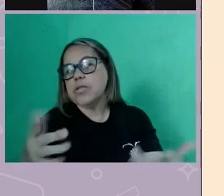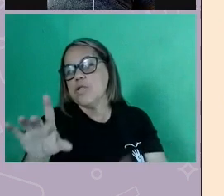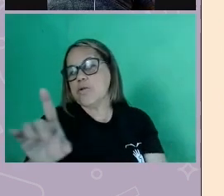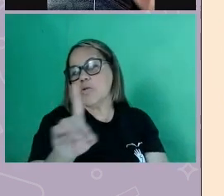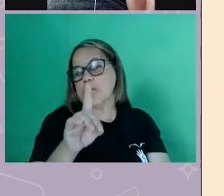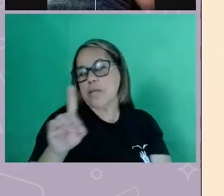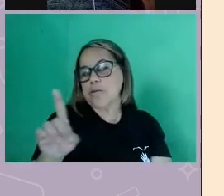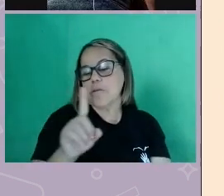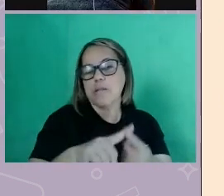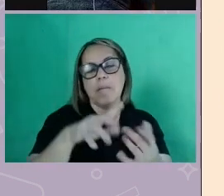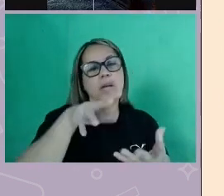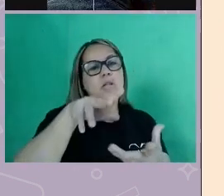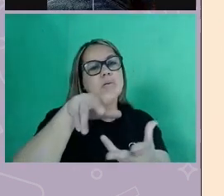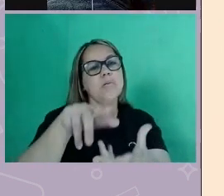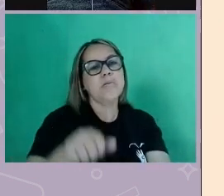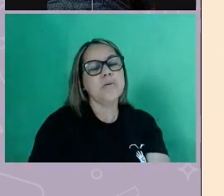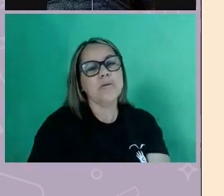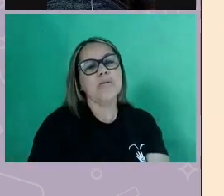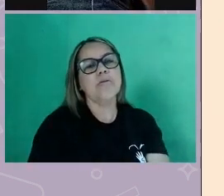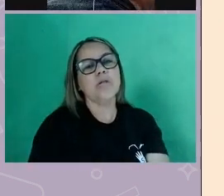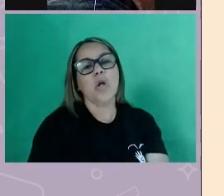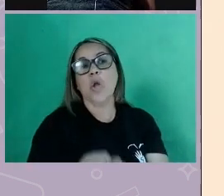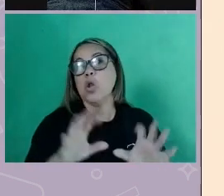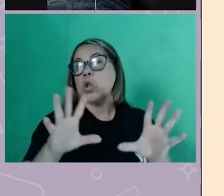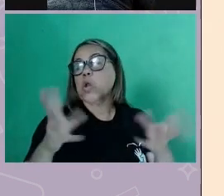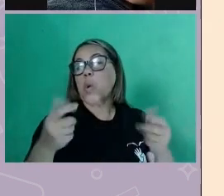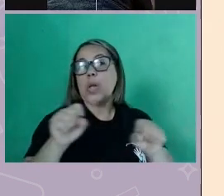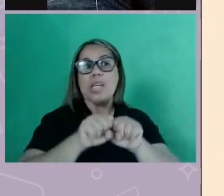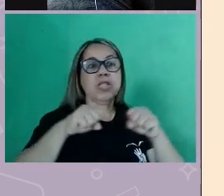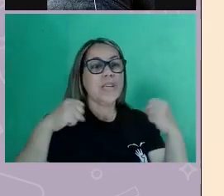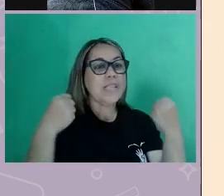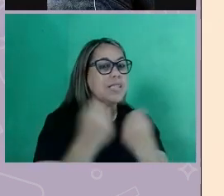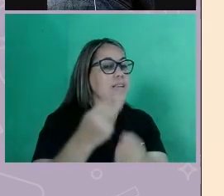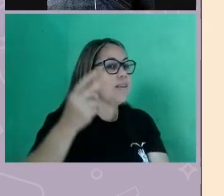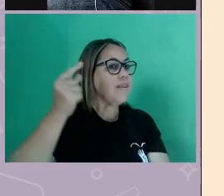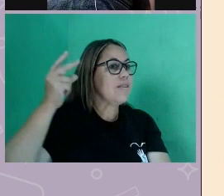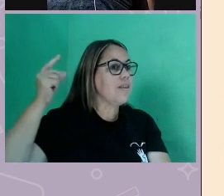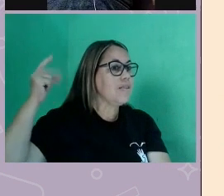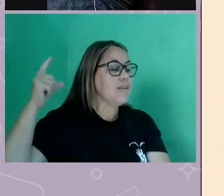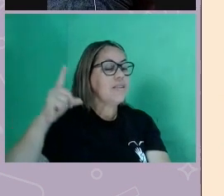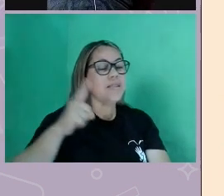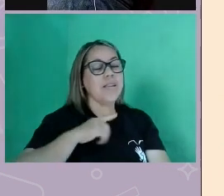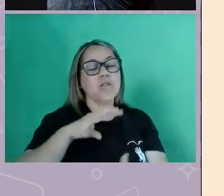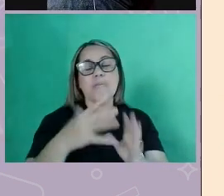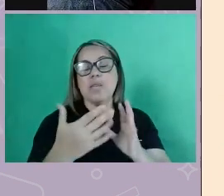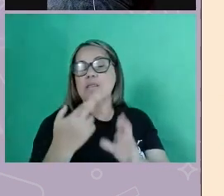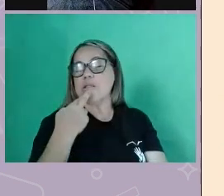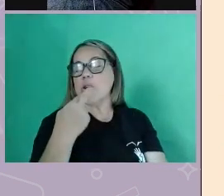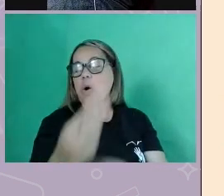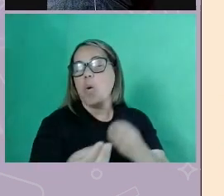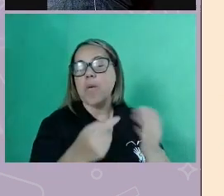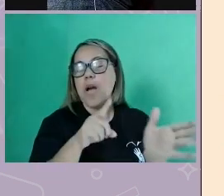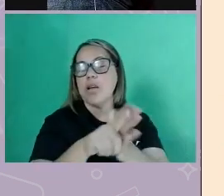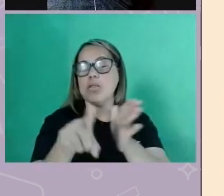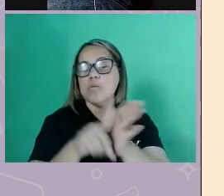toda a sociedade antiga ela tem sua maneira de responder as suas perguntas mais